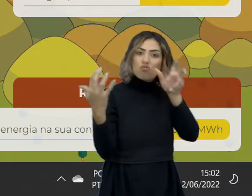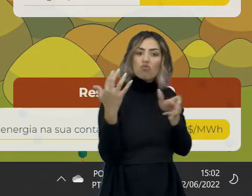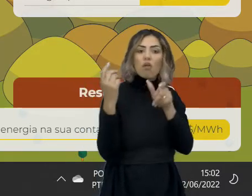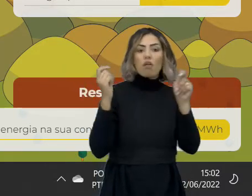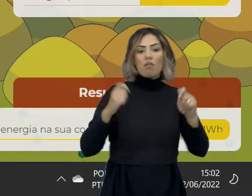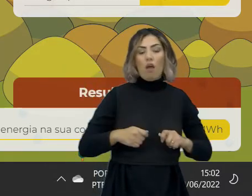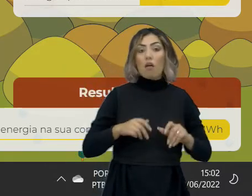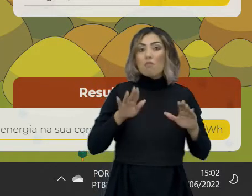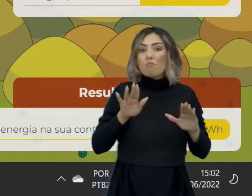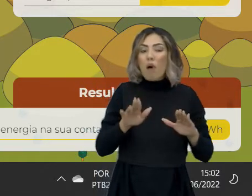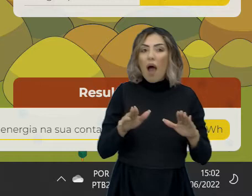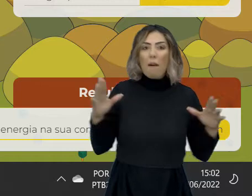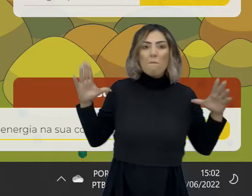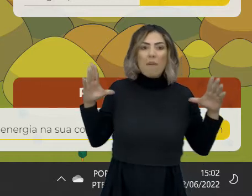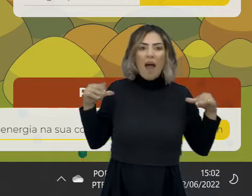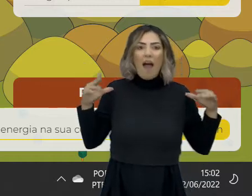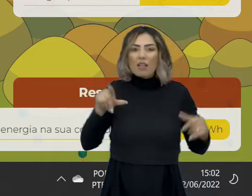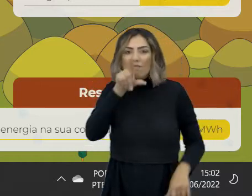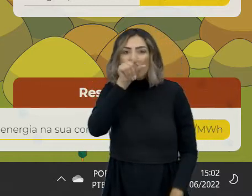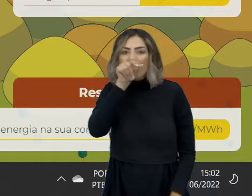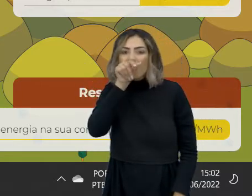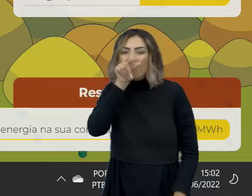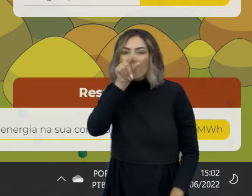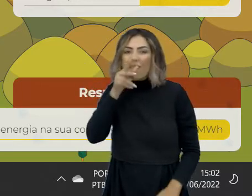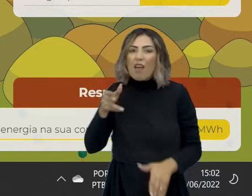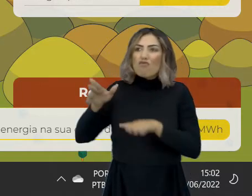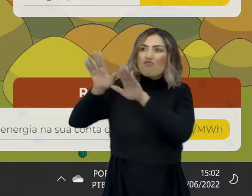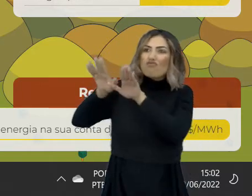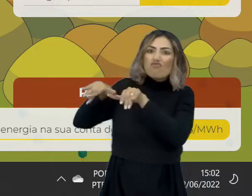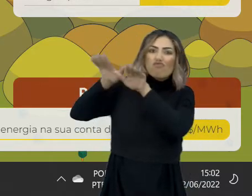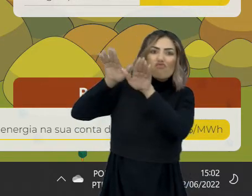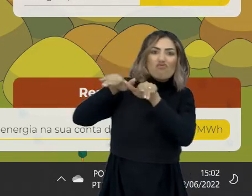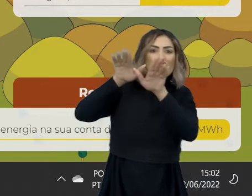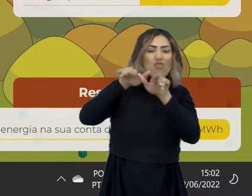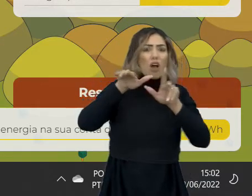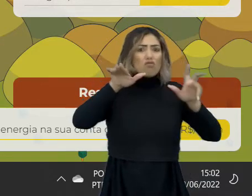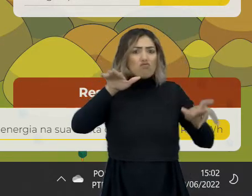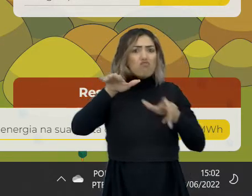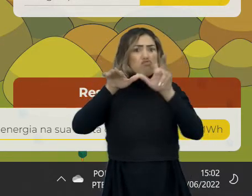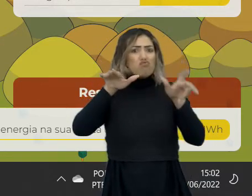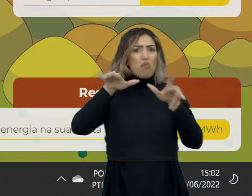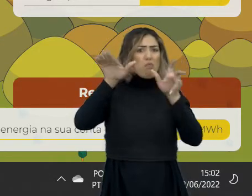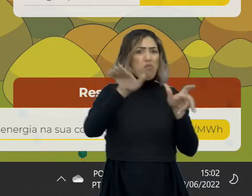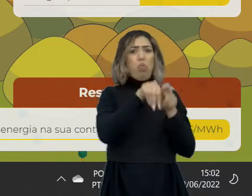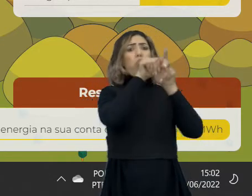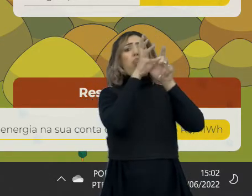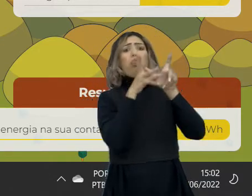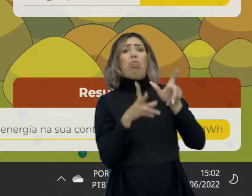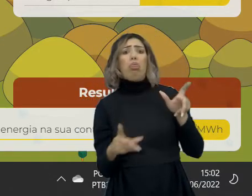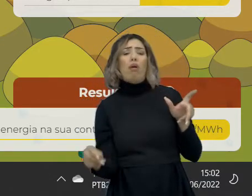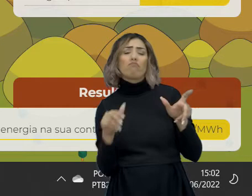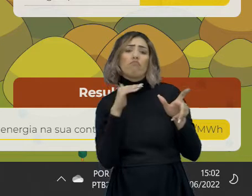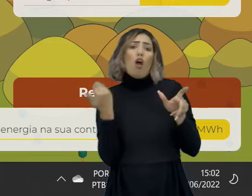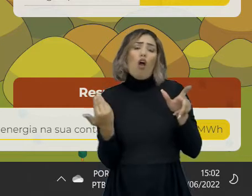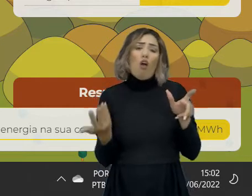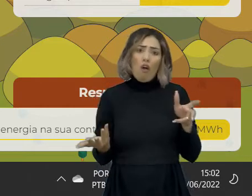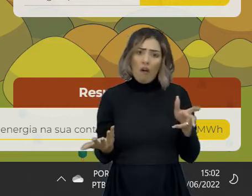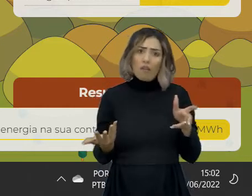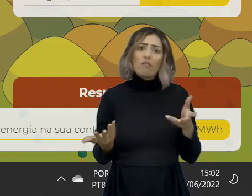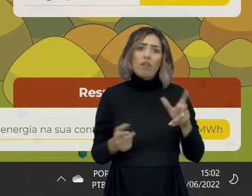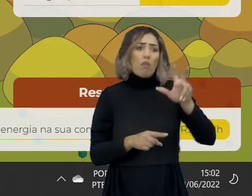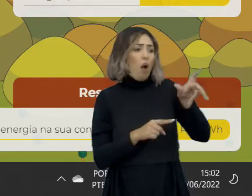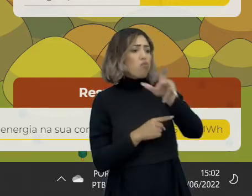de pássaros, acaba que por eliminar vários tipos de espécies. Eles vão tudo na direção e... Eles